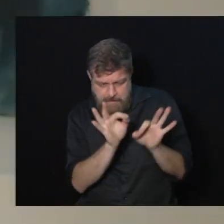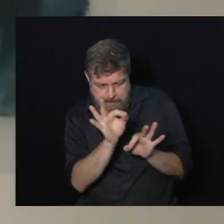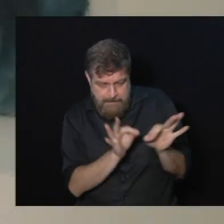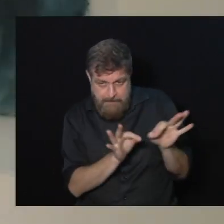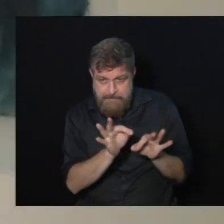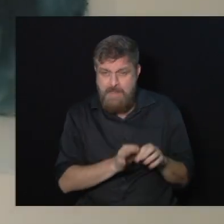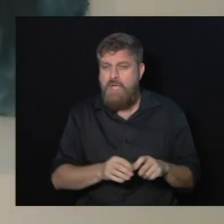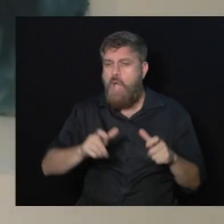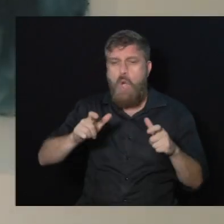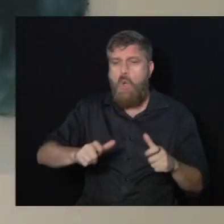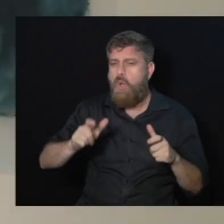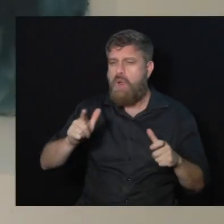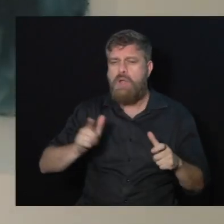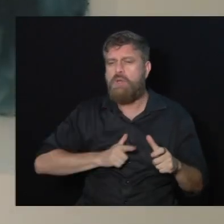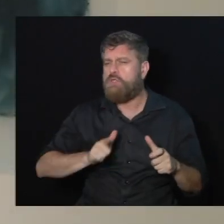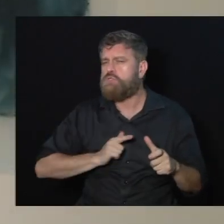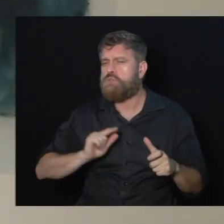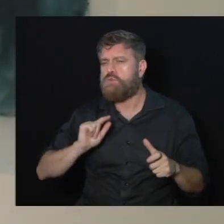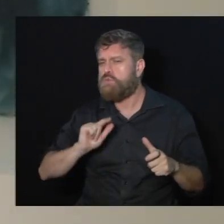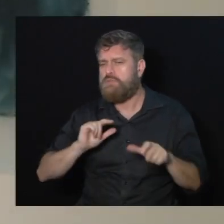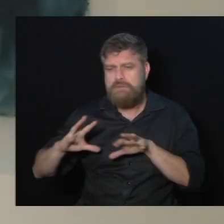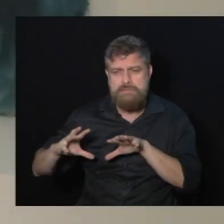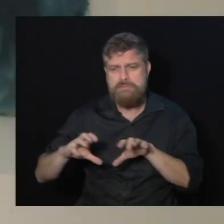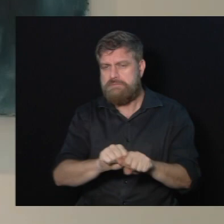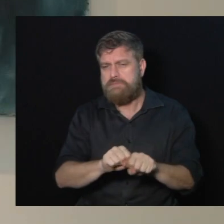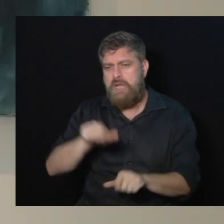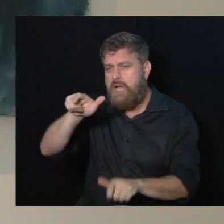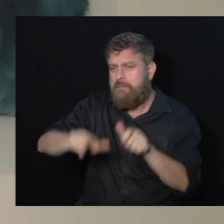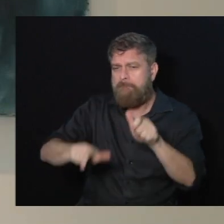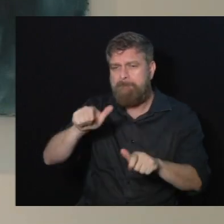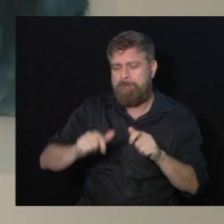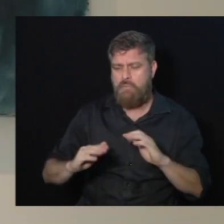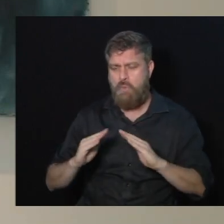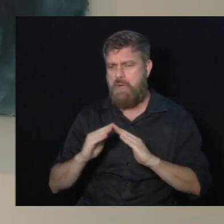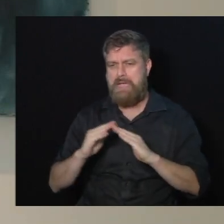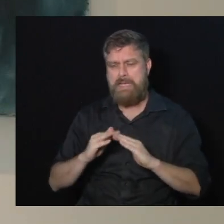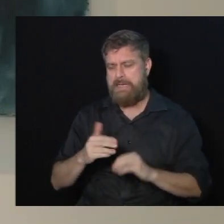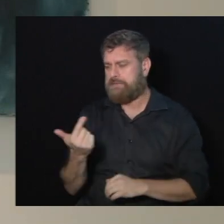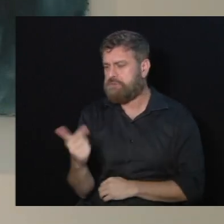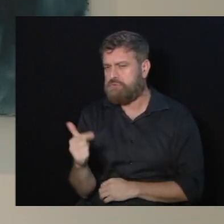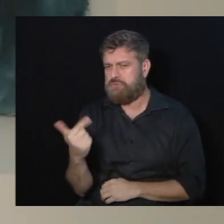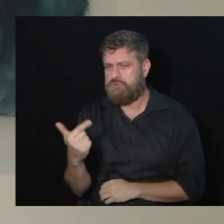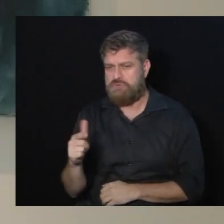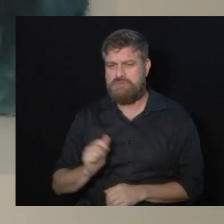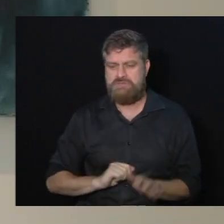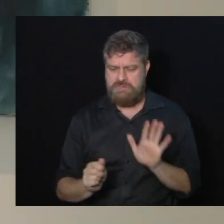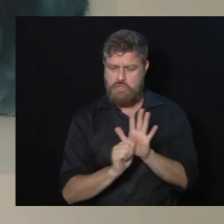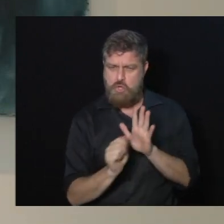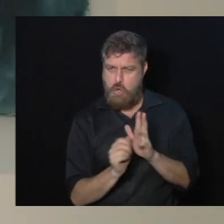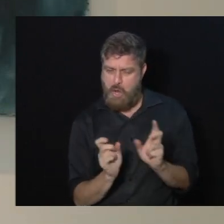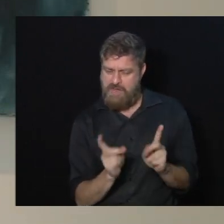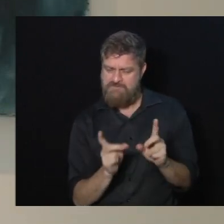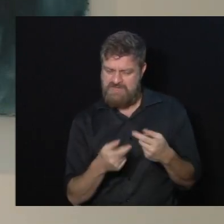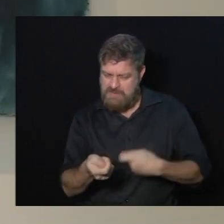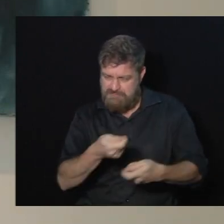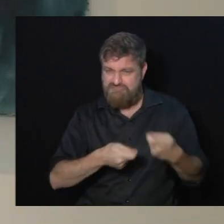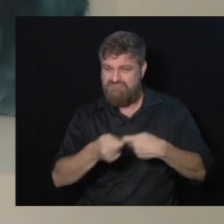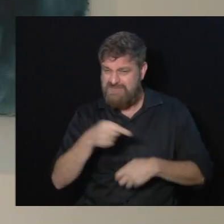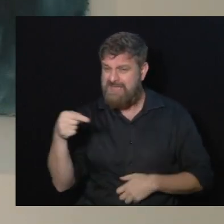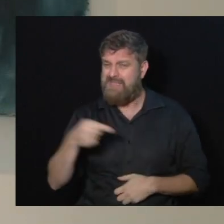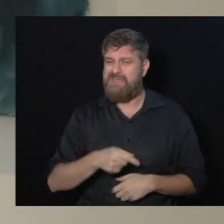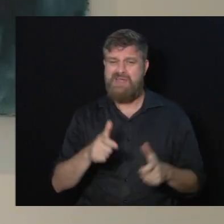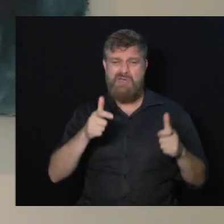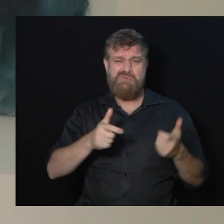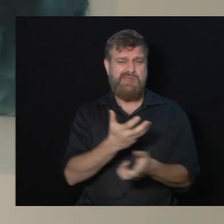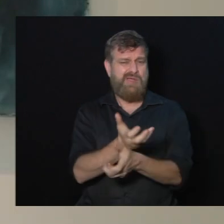lugar que estava ocupado por pessoas que não tinham onde morar, tinha até tráfico de drogas, uma série de coisas. Era um lugar